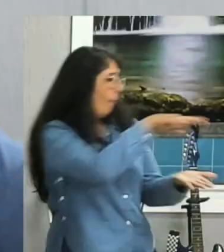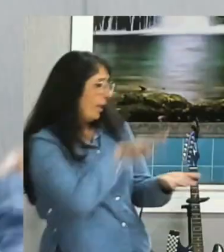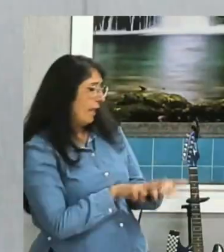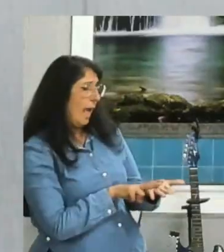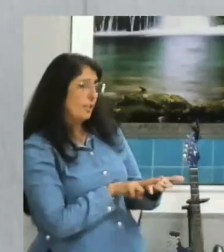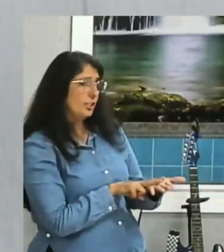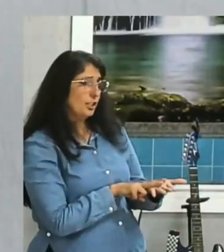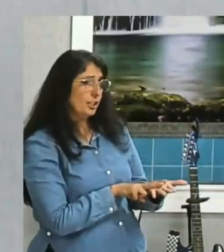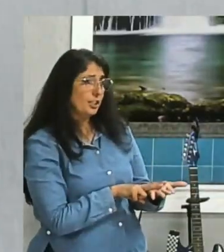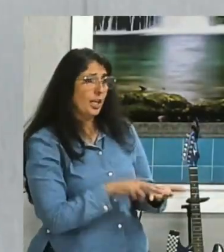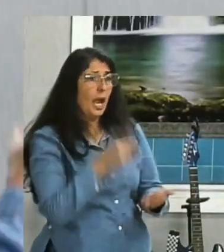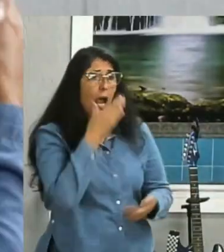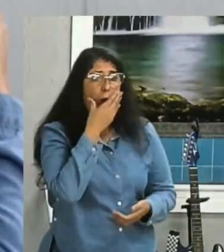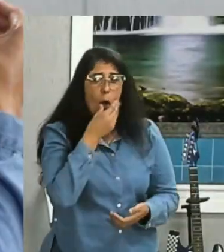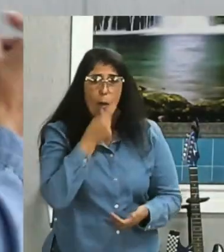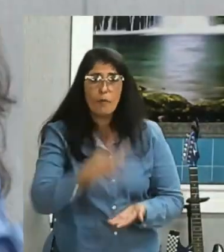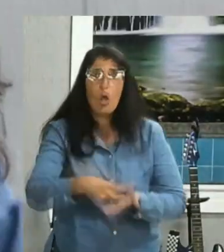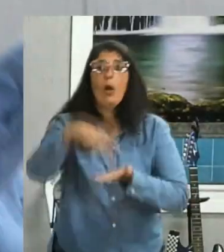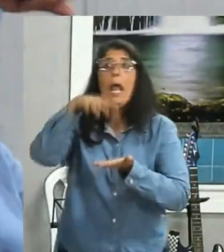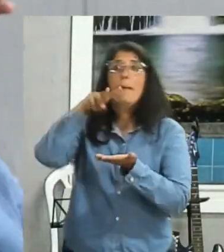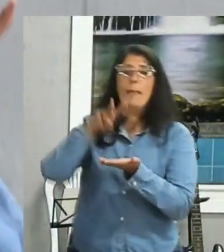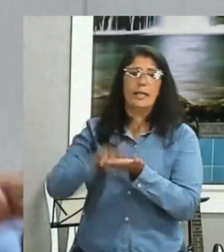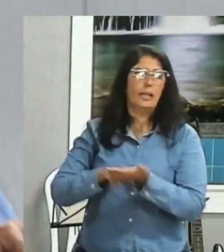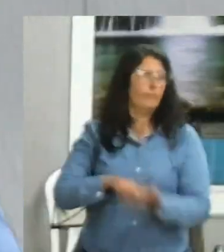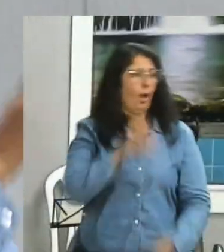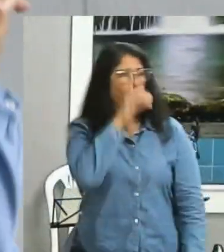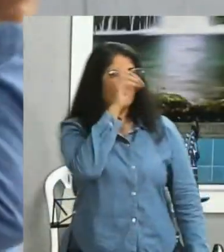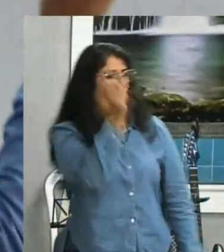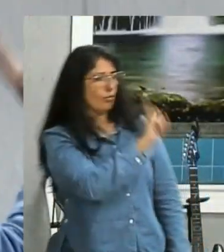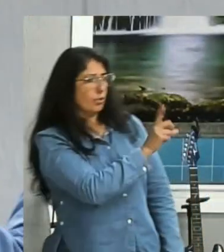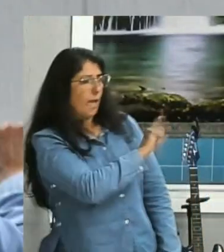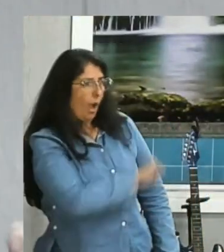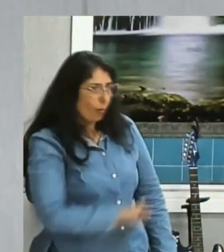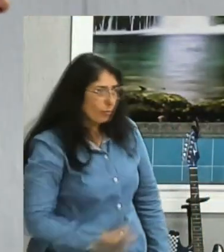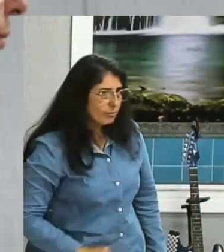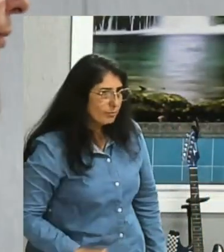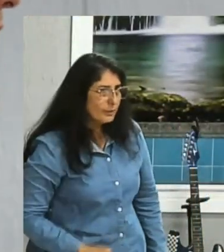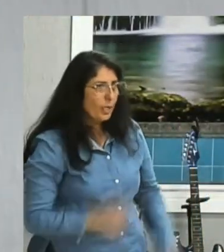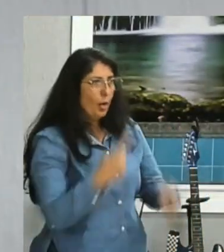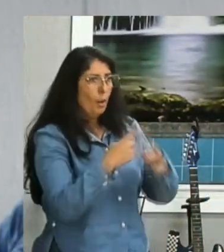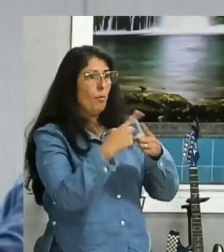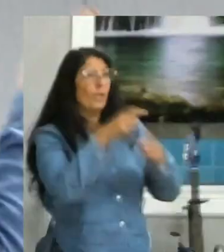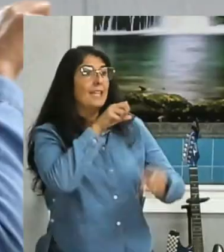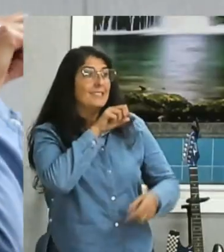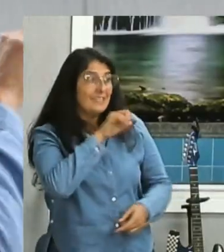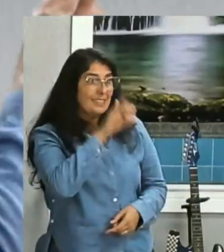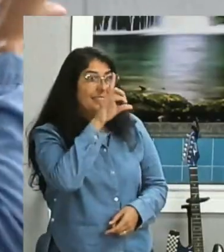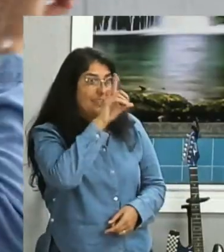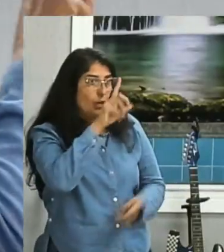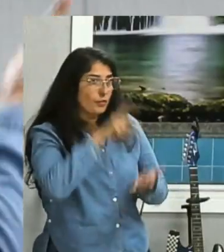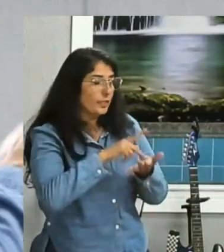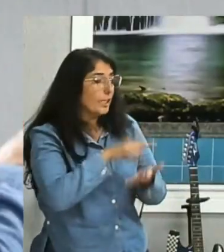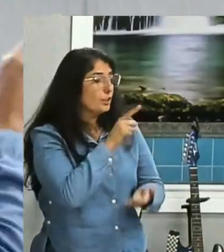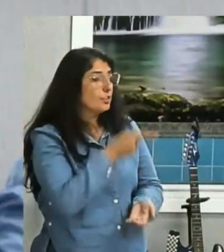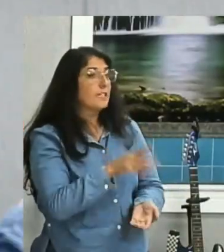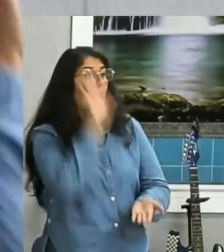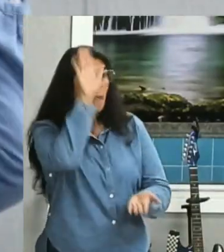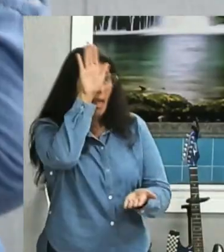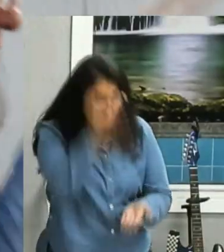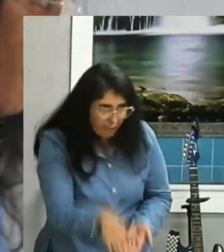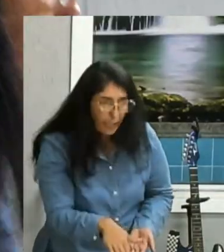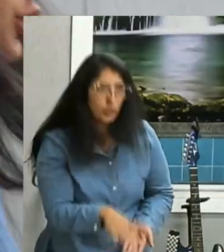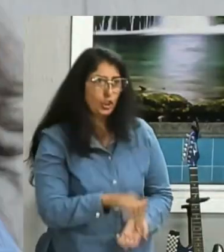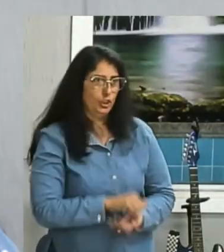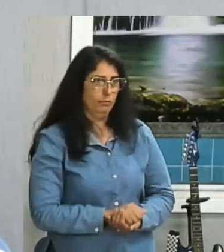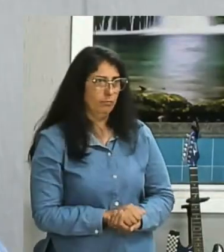Eu caí para trás. Então foi de Deus? Não. Porque quando é de Deus, a pessoa cai para frente, cai em contrição, entende?